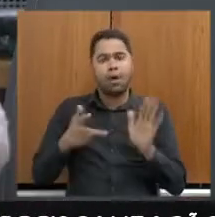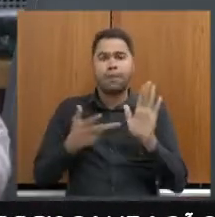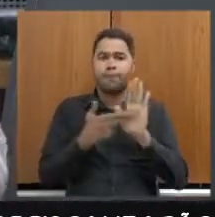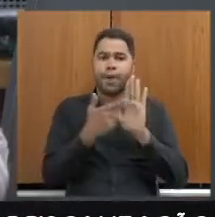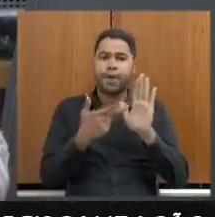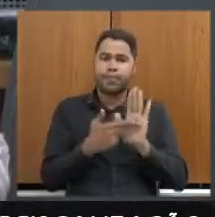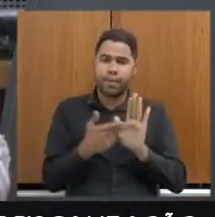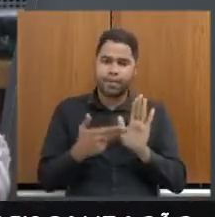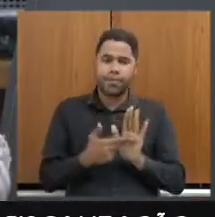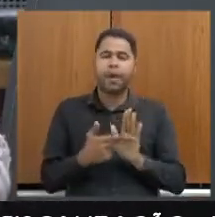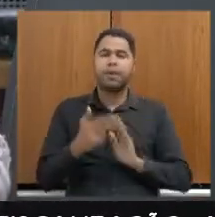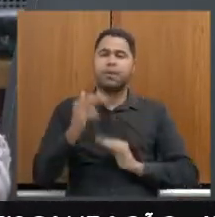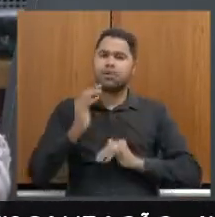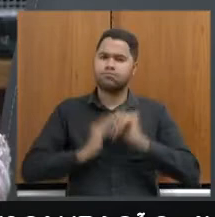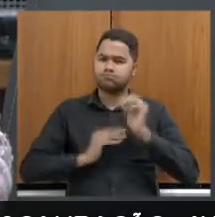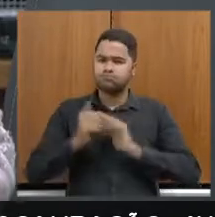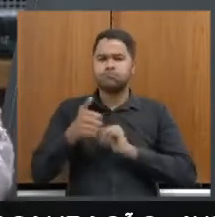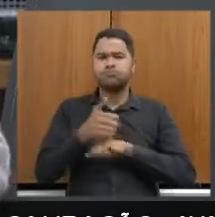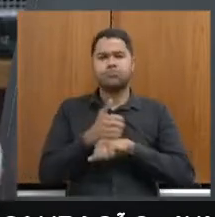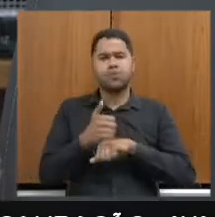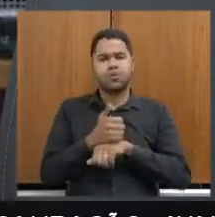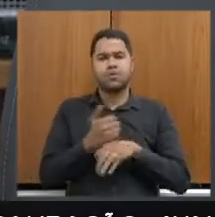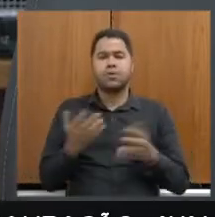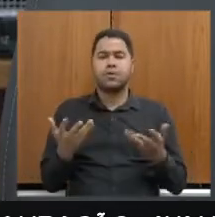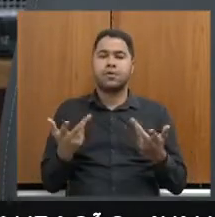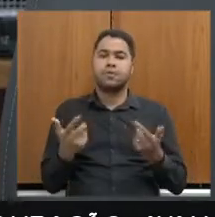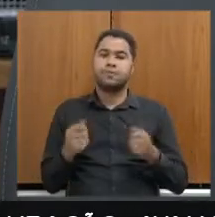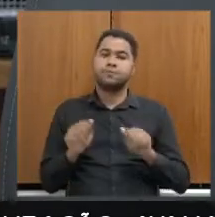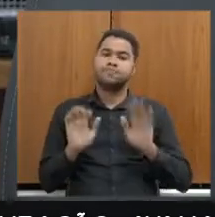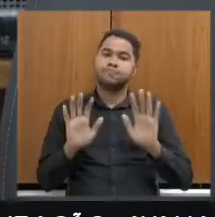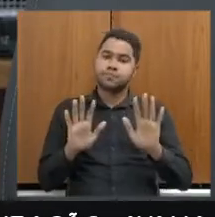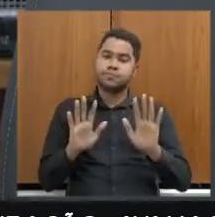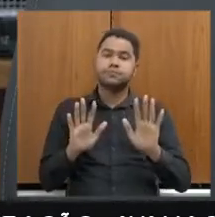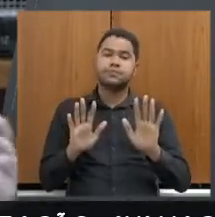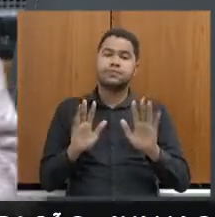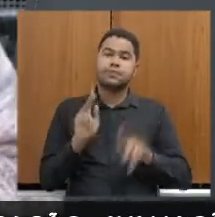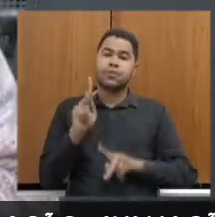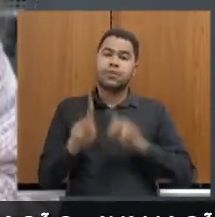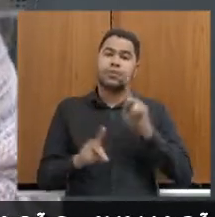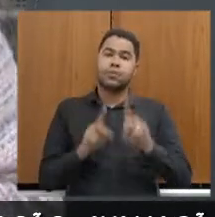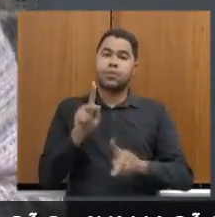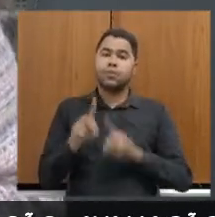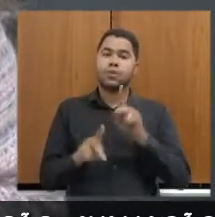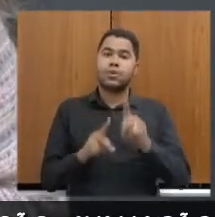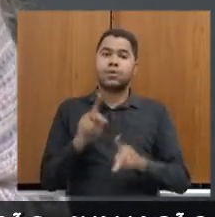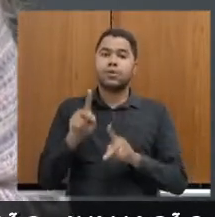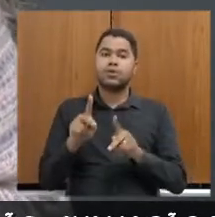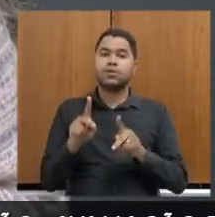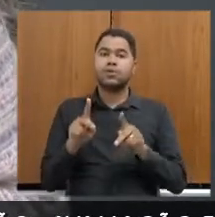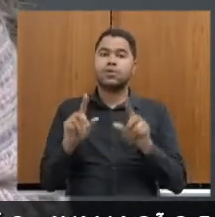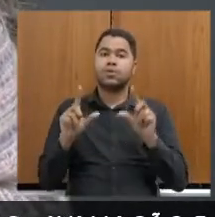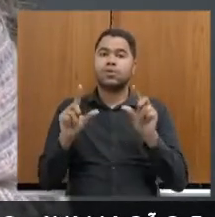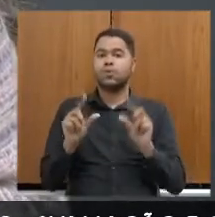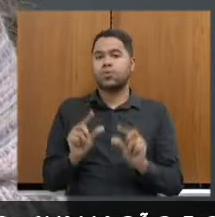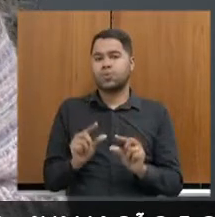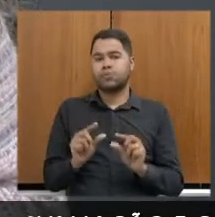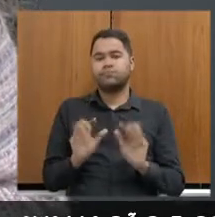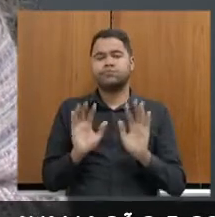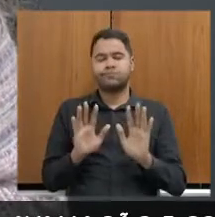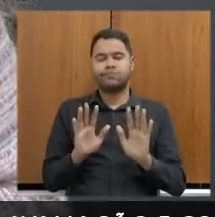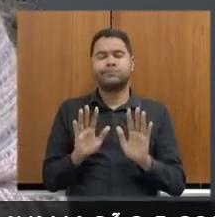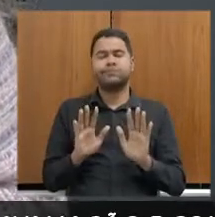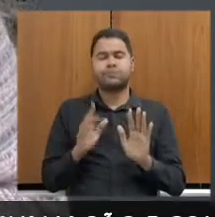porque ele tem profissional qualificado embora seja um município de população é de baixo a população